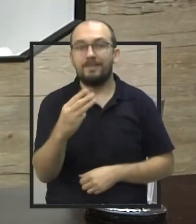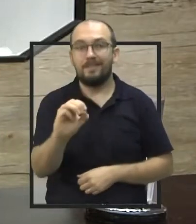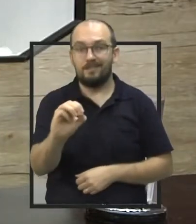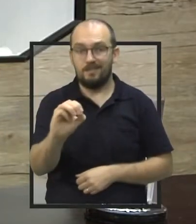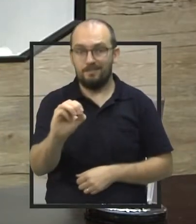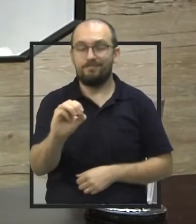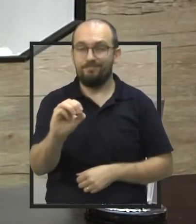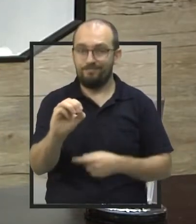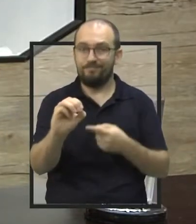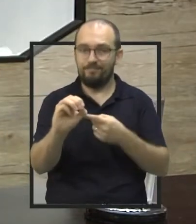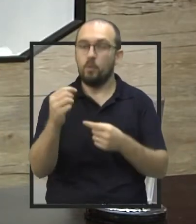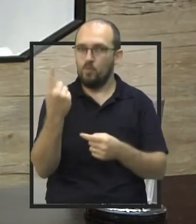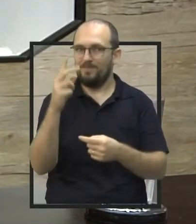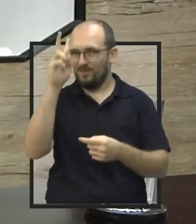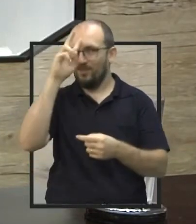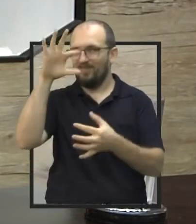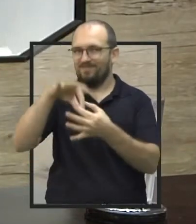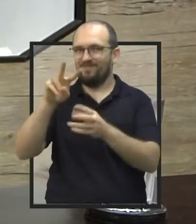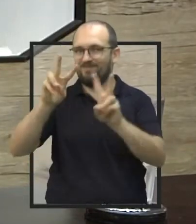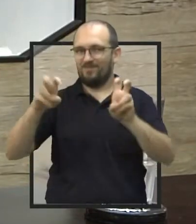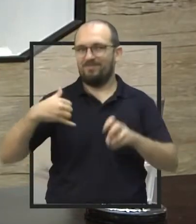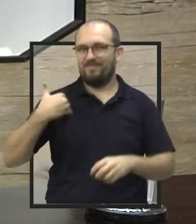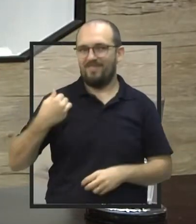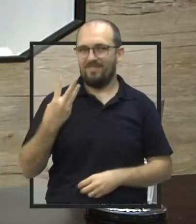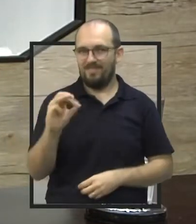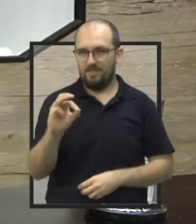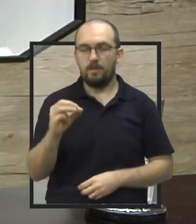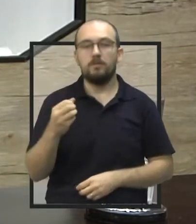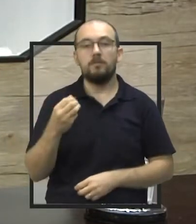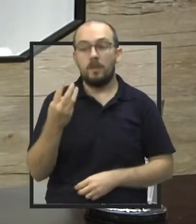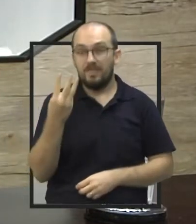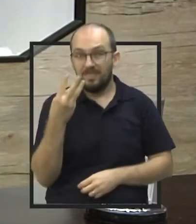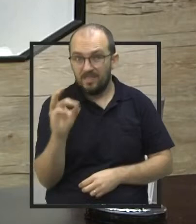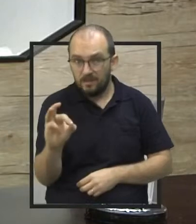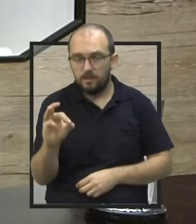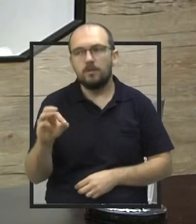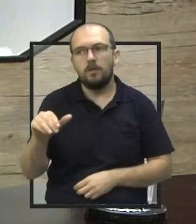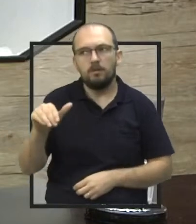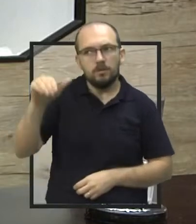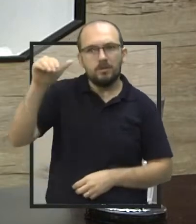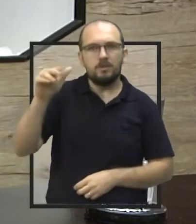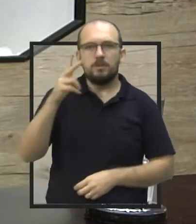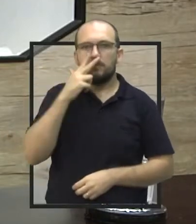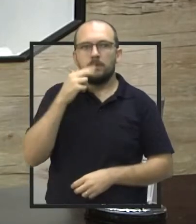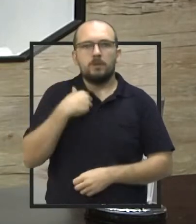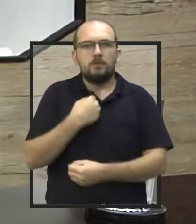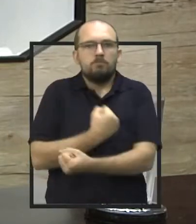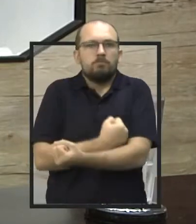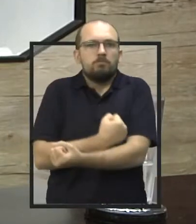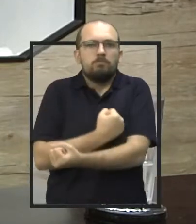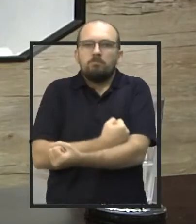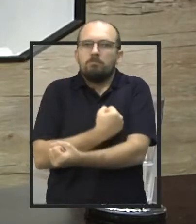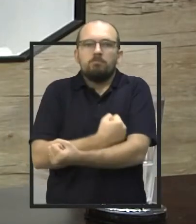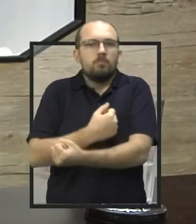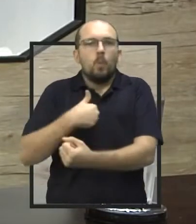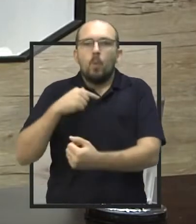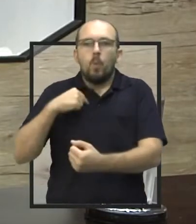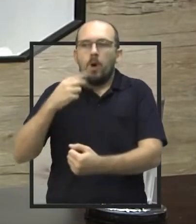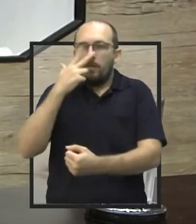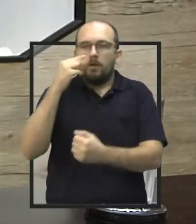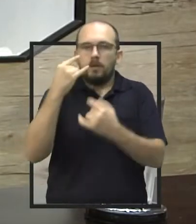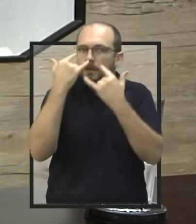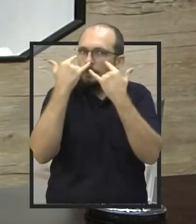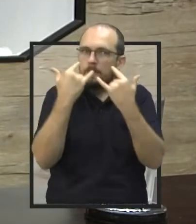escrever pensando, vou publicar isso, era um desabafo, mas você encara a escrita como uma terapia, um processo terapêutico para